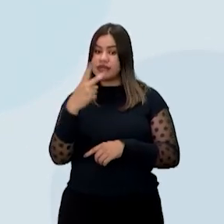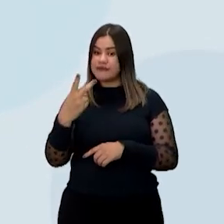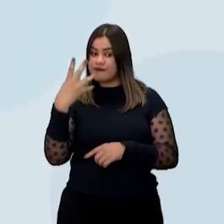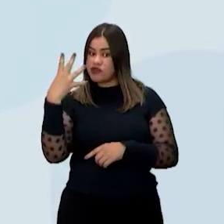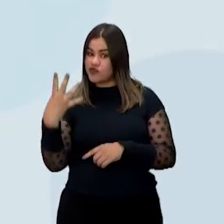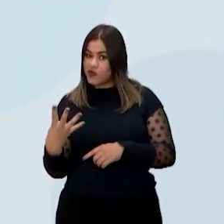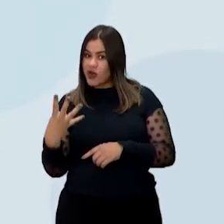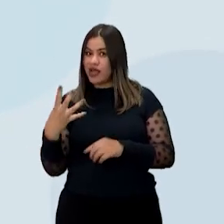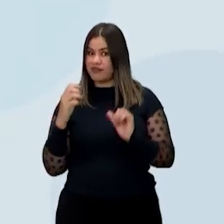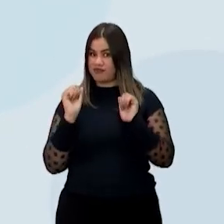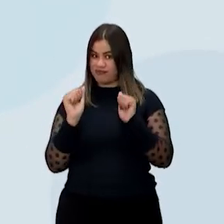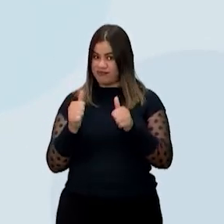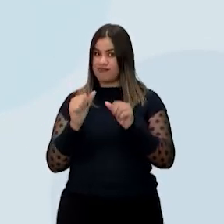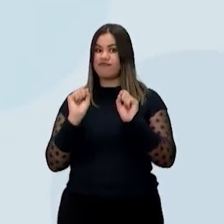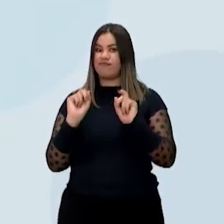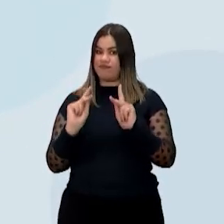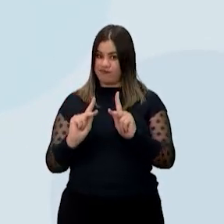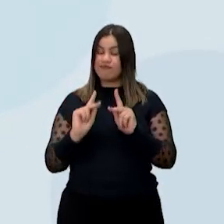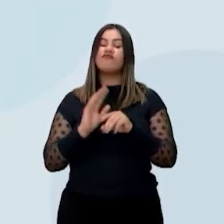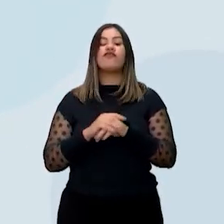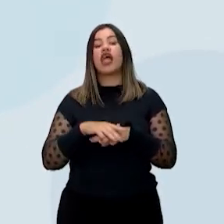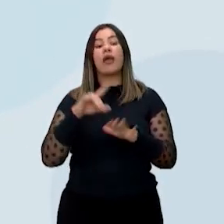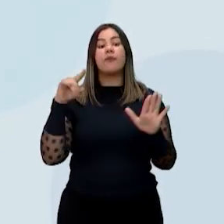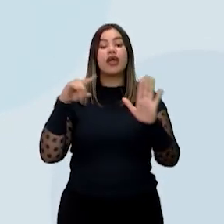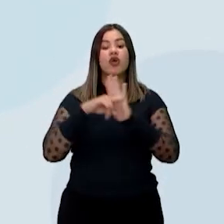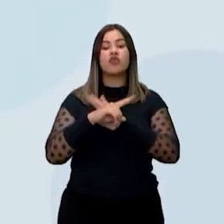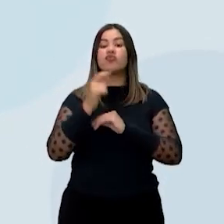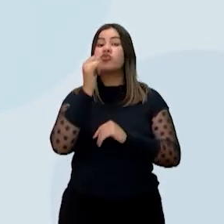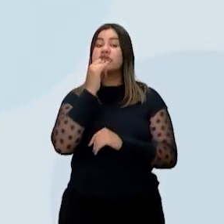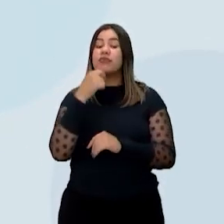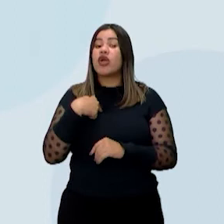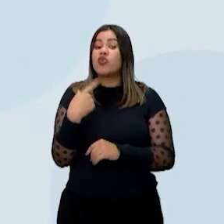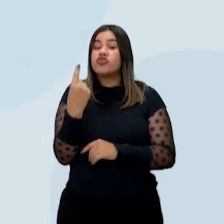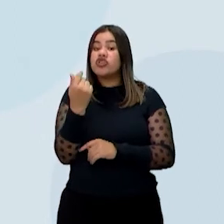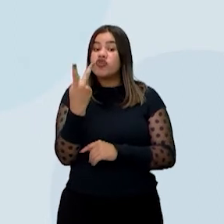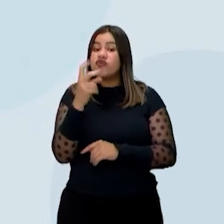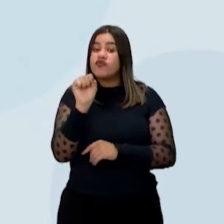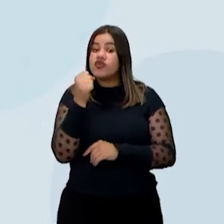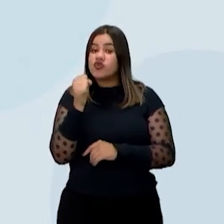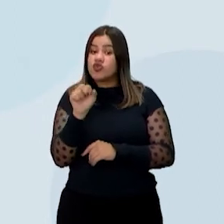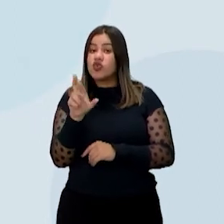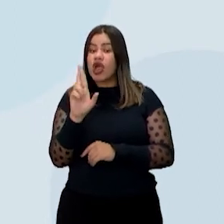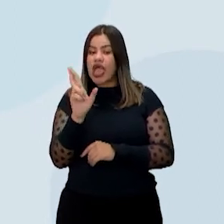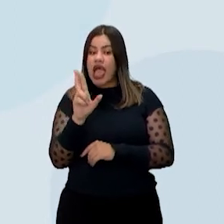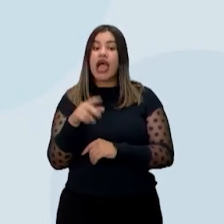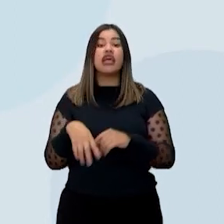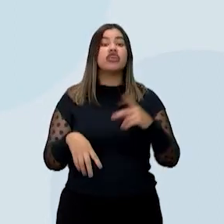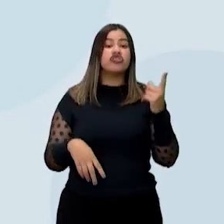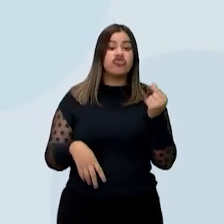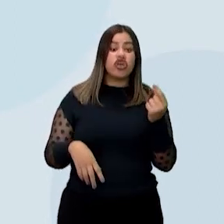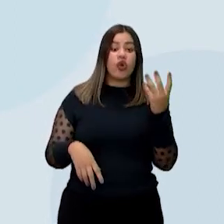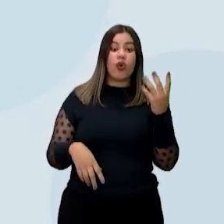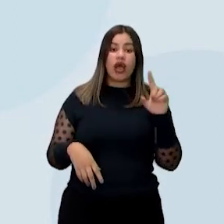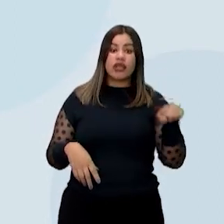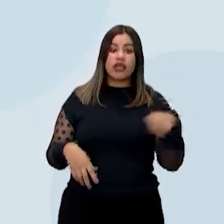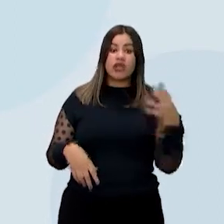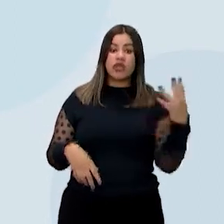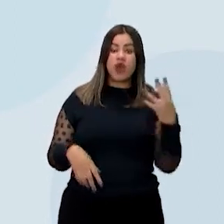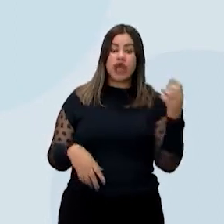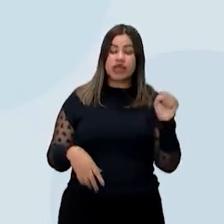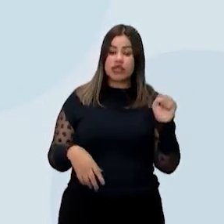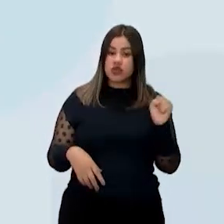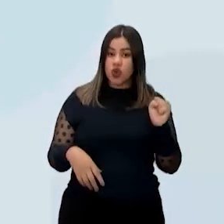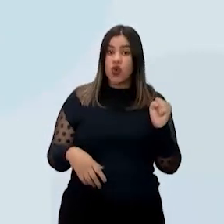2,24, tá certo? Ele está perguntando o seguinte, quantos salgadinhos eu posso comprar com R$ 4,48? E aqui eu sei